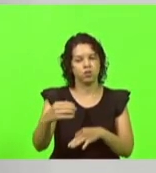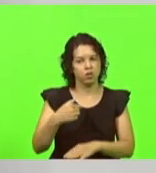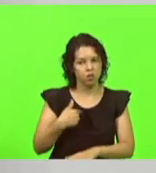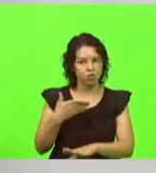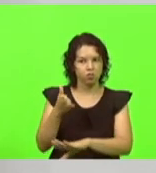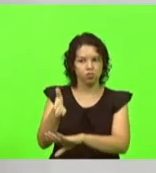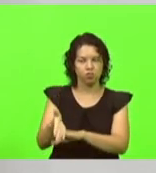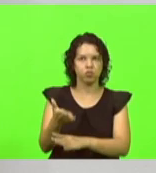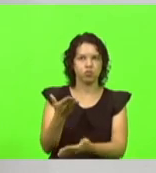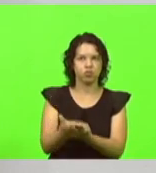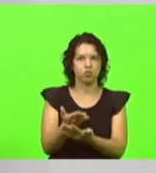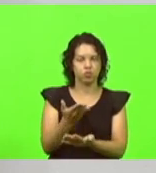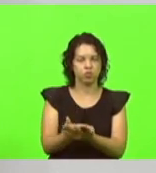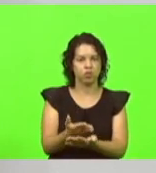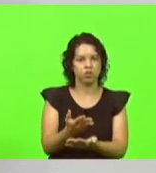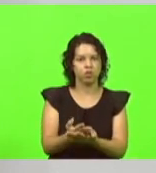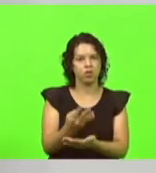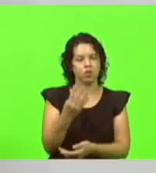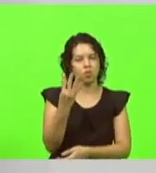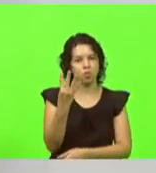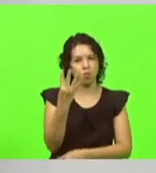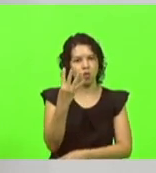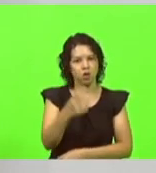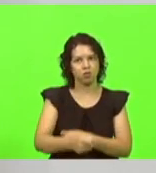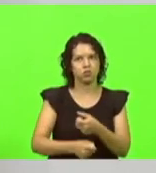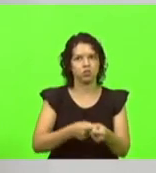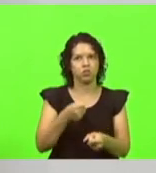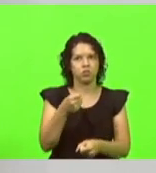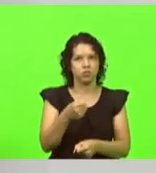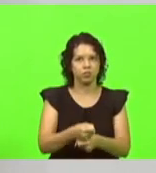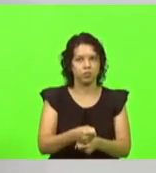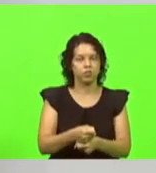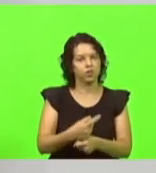estudar durante 4 anos. Ia a pé.